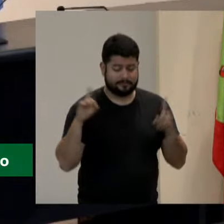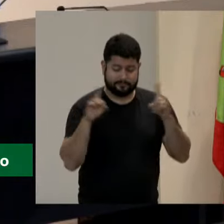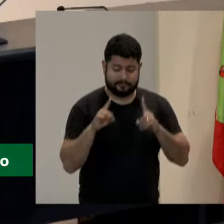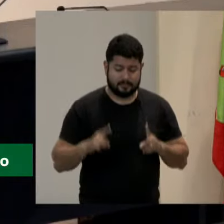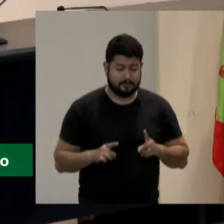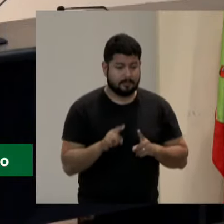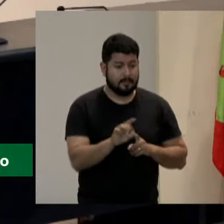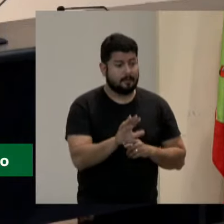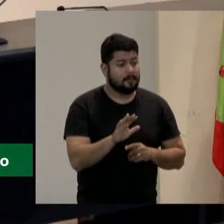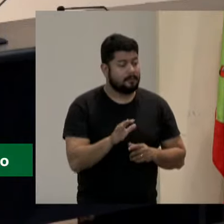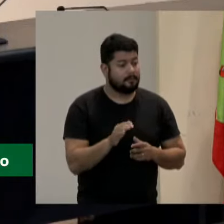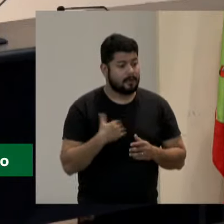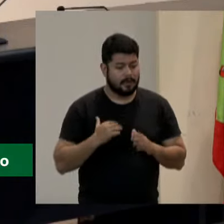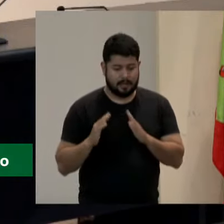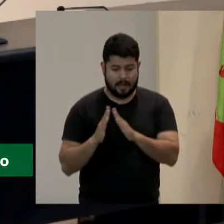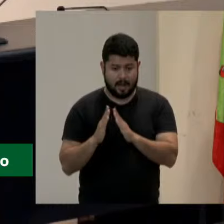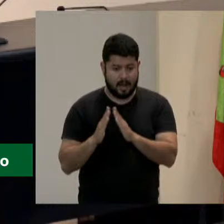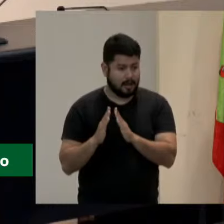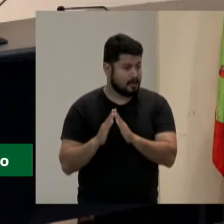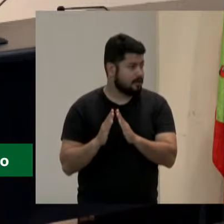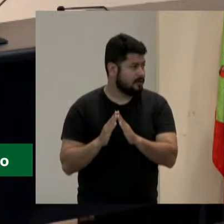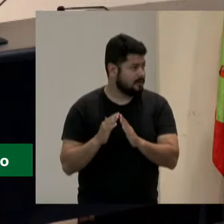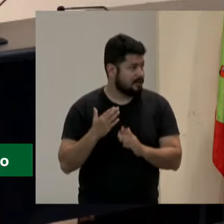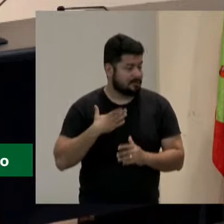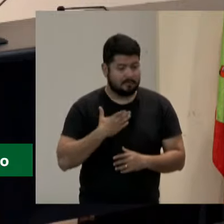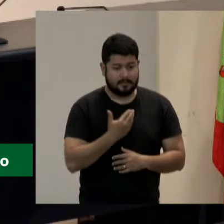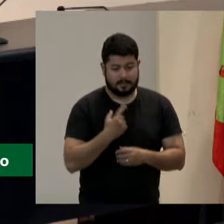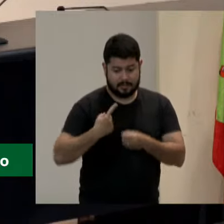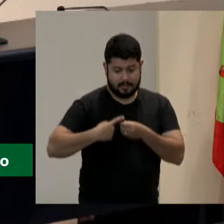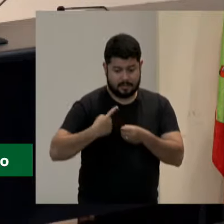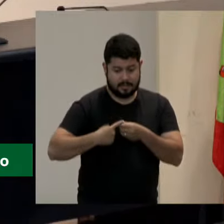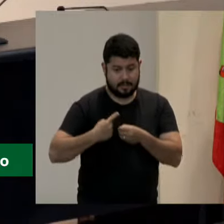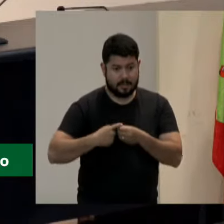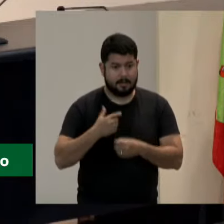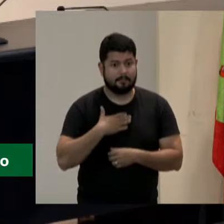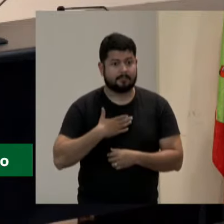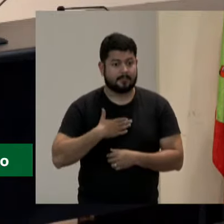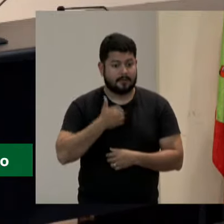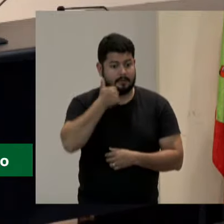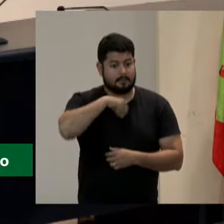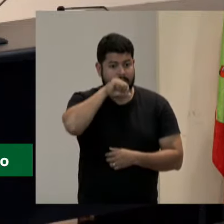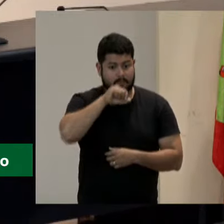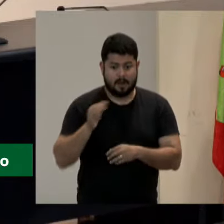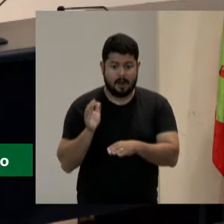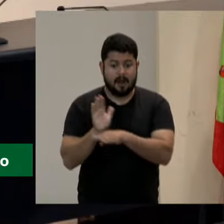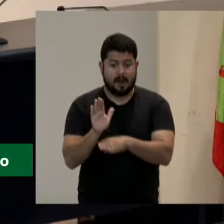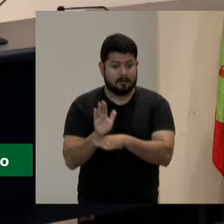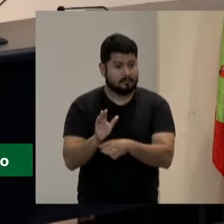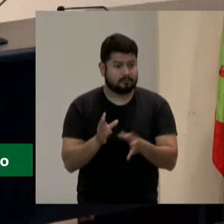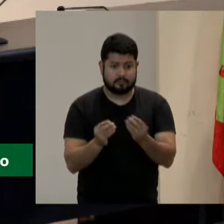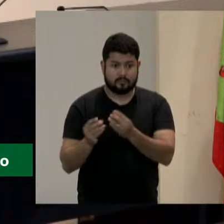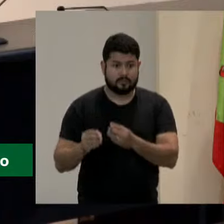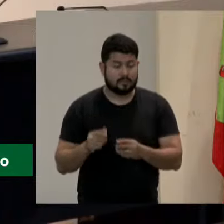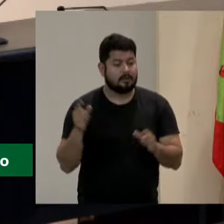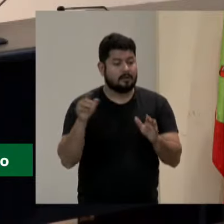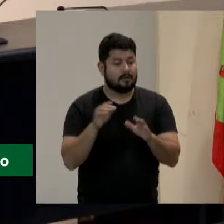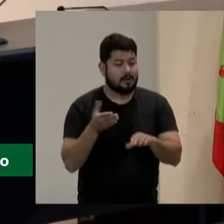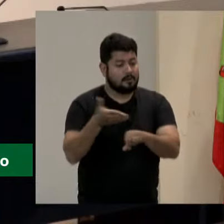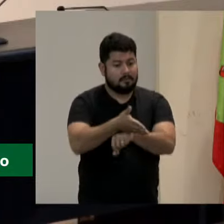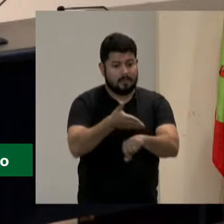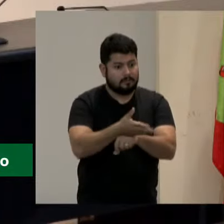Só que lá em casa, lá na minha cidade, a minha mãe era muito participativa. E ela falava, como que está Tião aí, Irene? Não, está